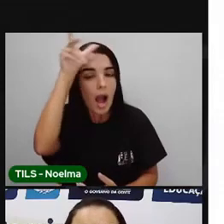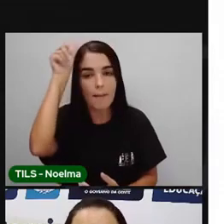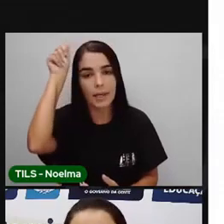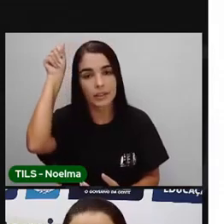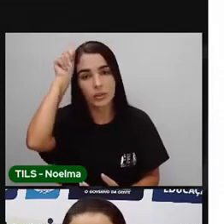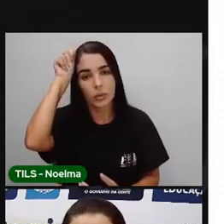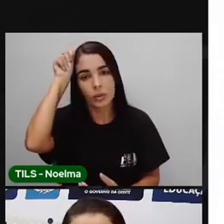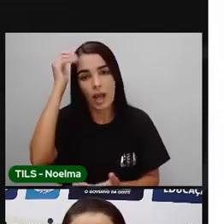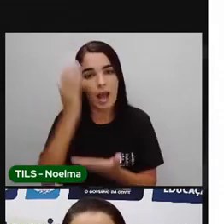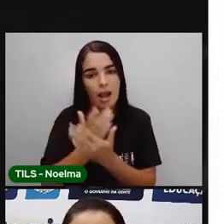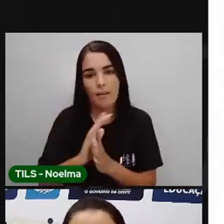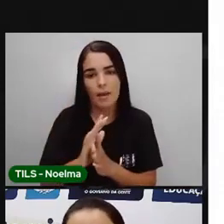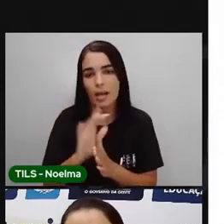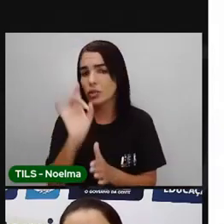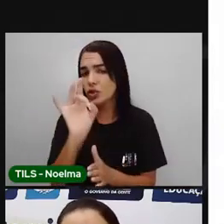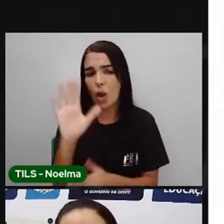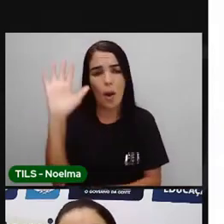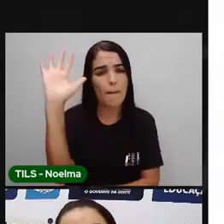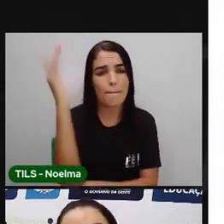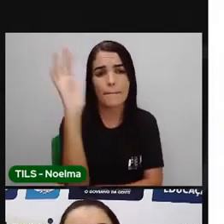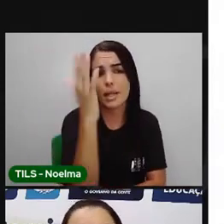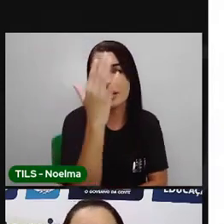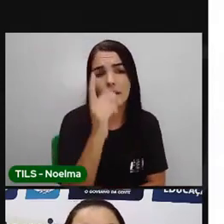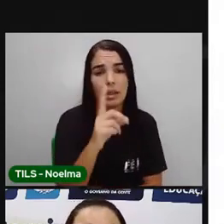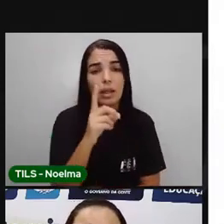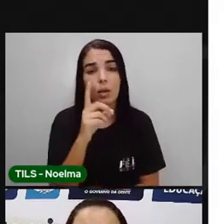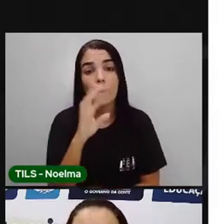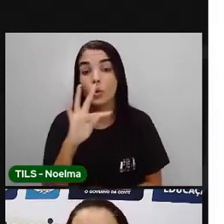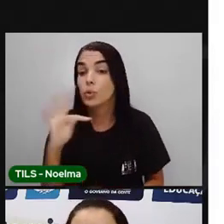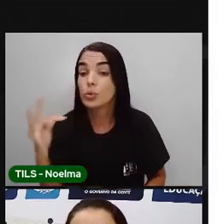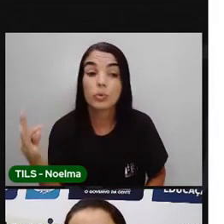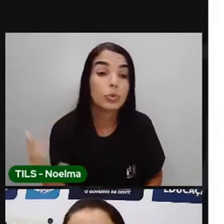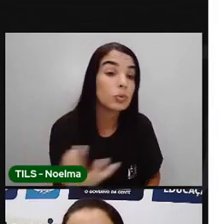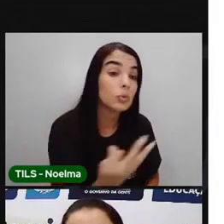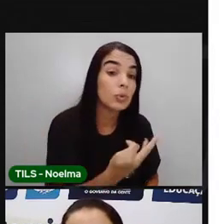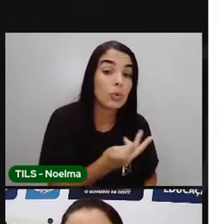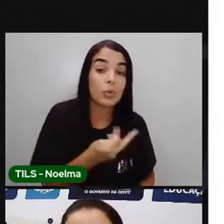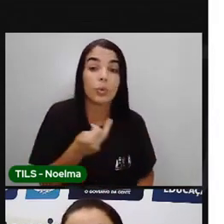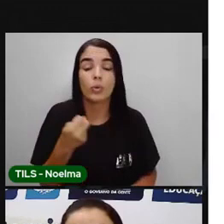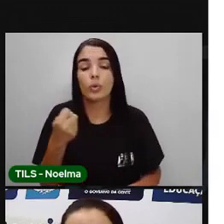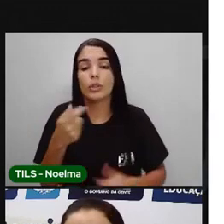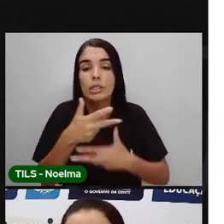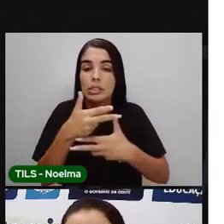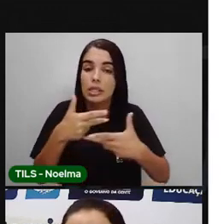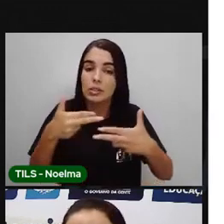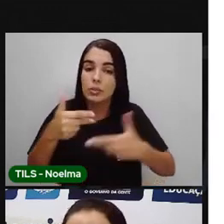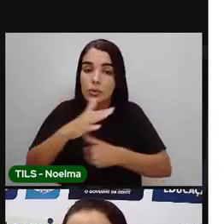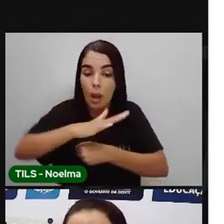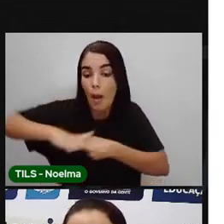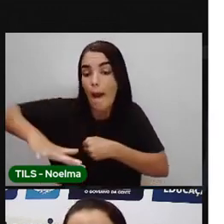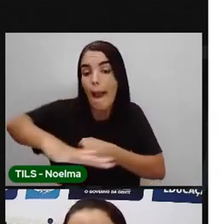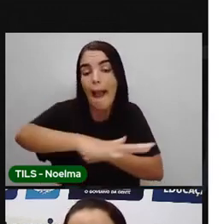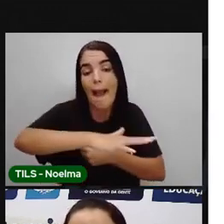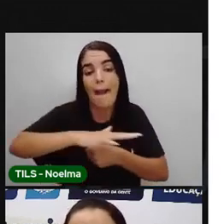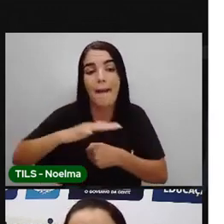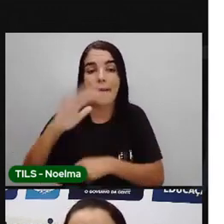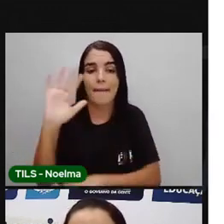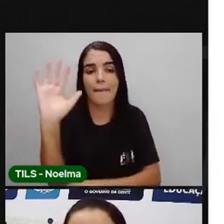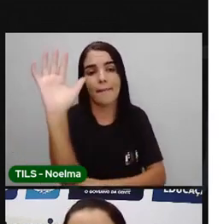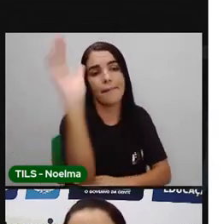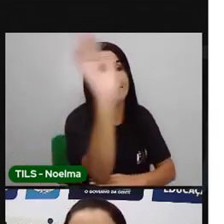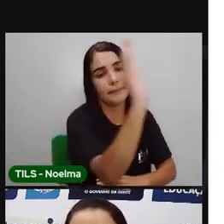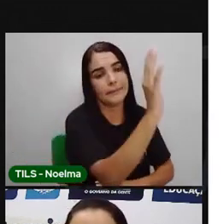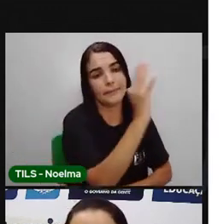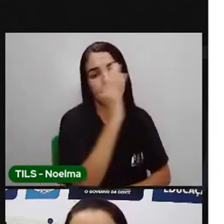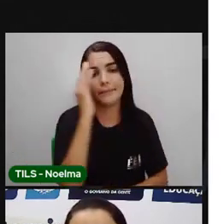são só plantas, né? Toda uma biodiversidade, os animais que vivem por ali, e atinge até a gente mesmo, né?